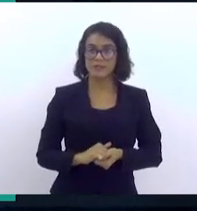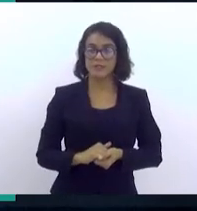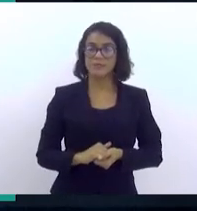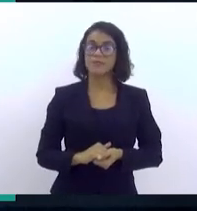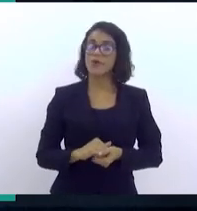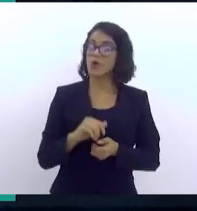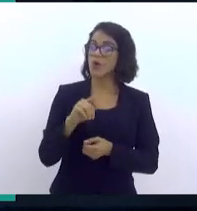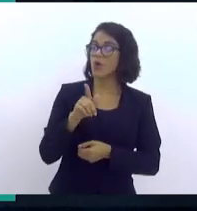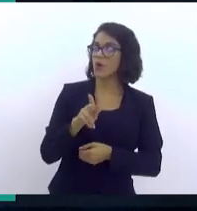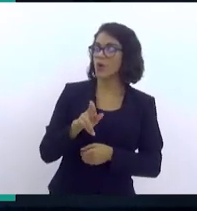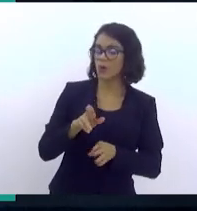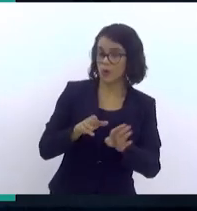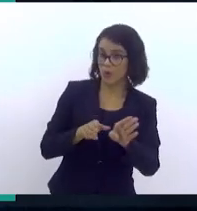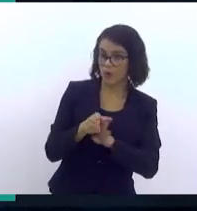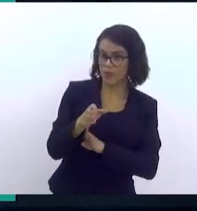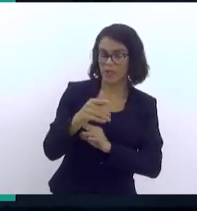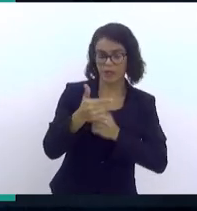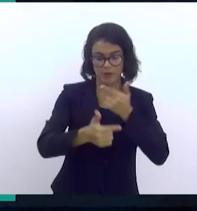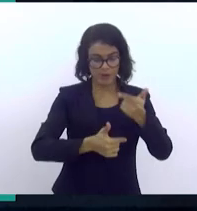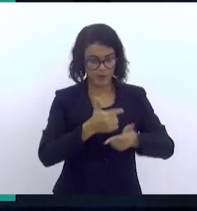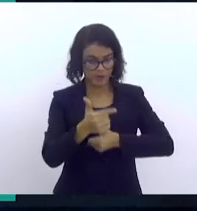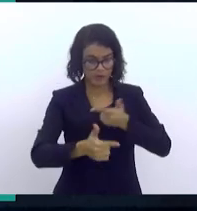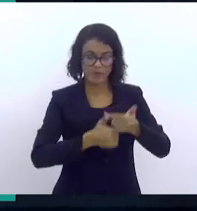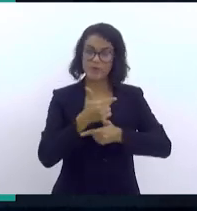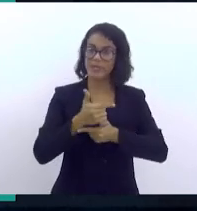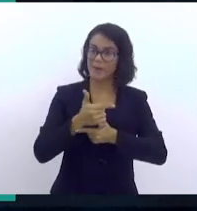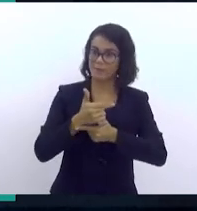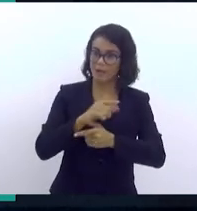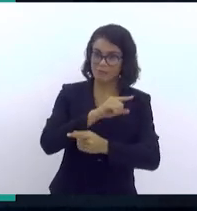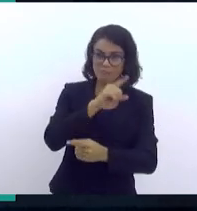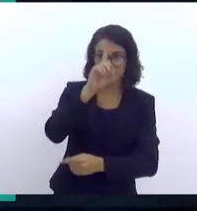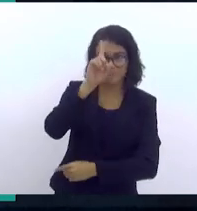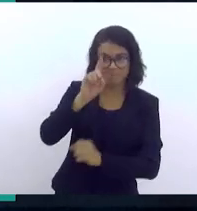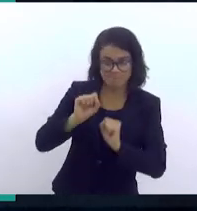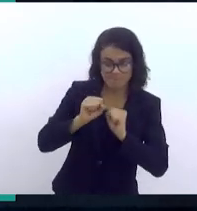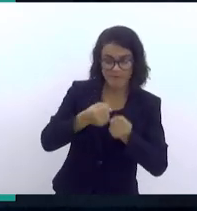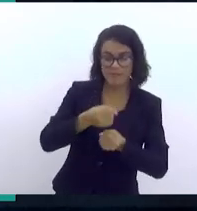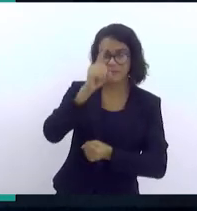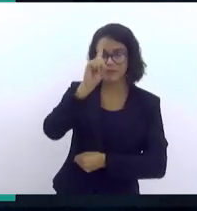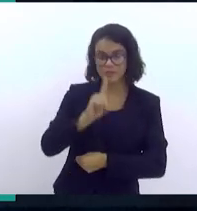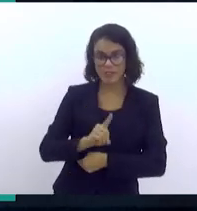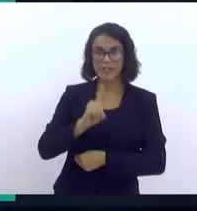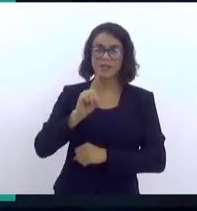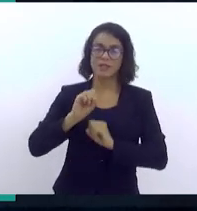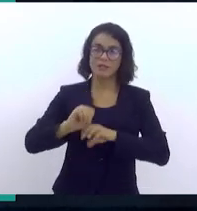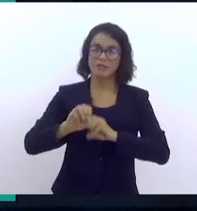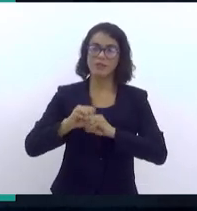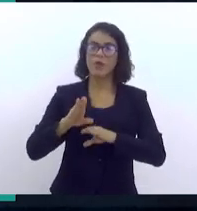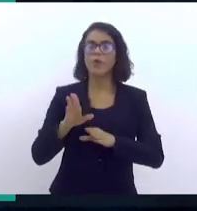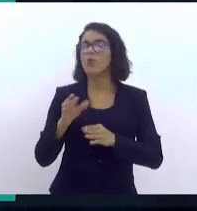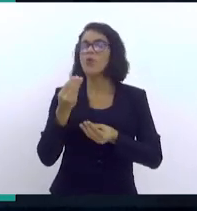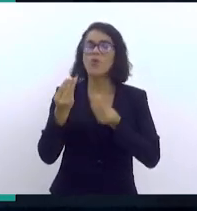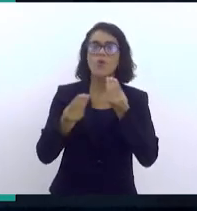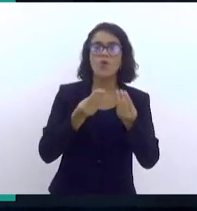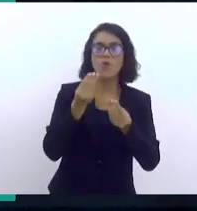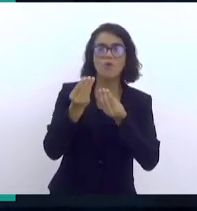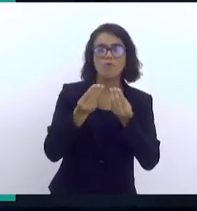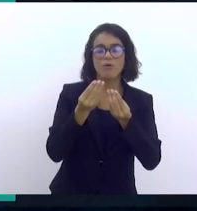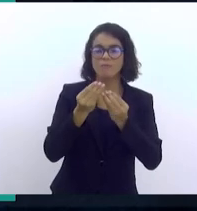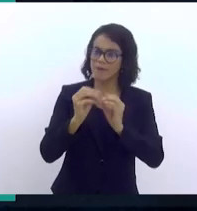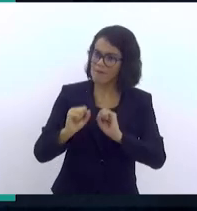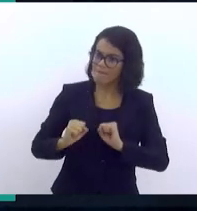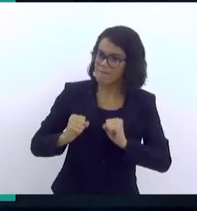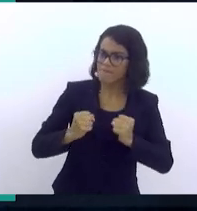guia de uma maneira geral e o trabalho da campanha Nacional pelo direito à educação se orienta no sentido de